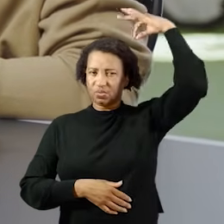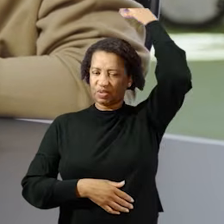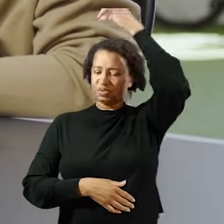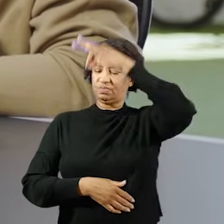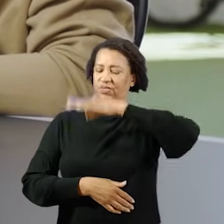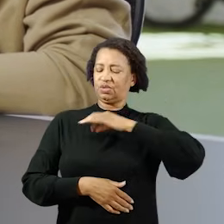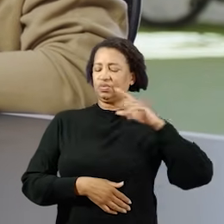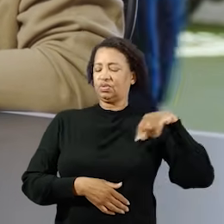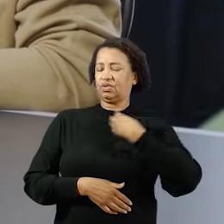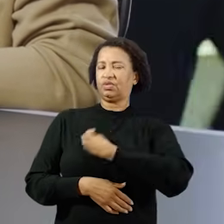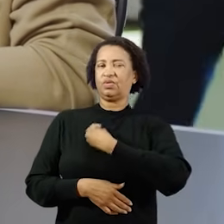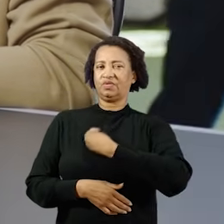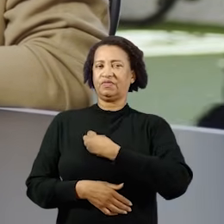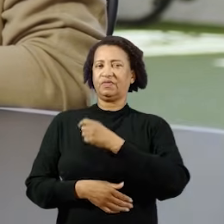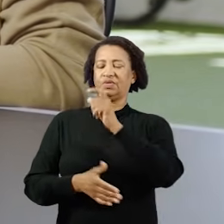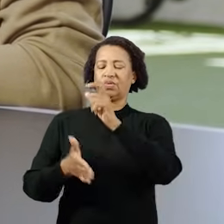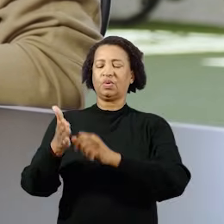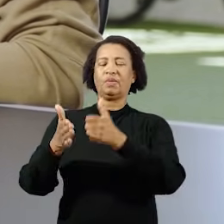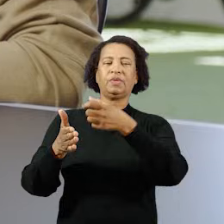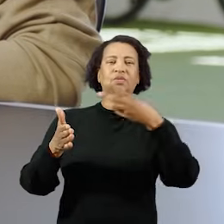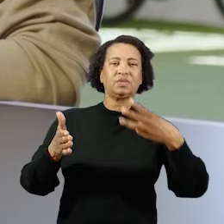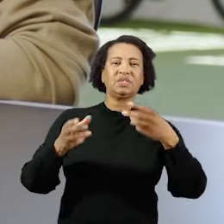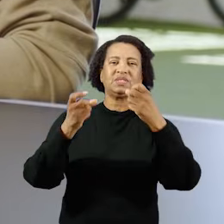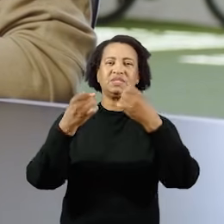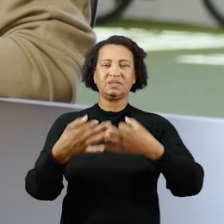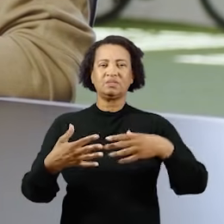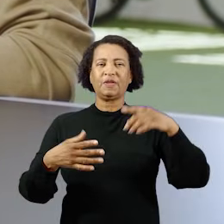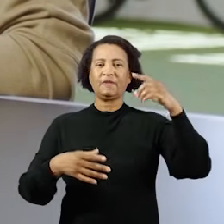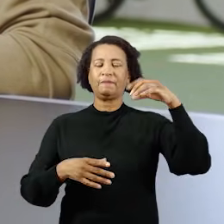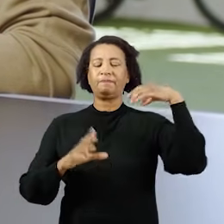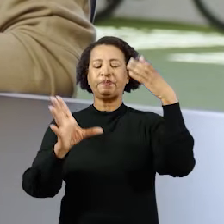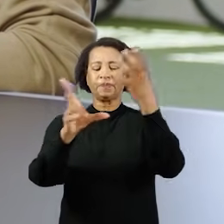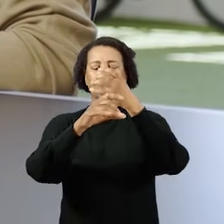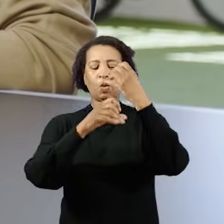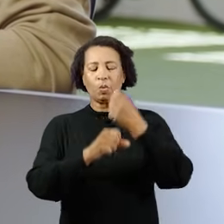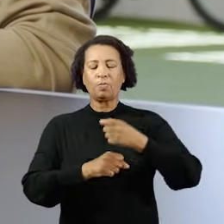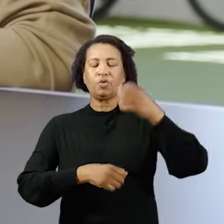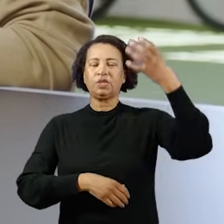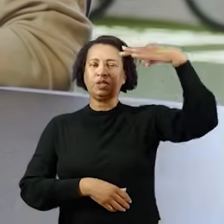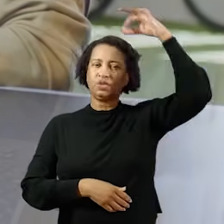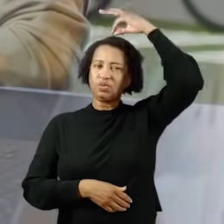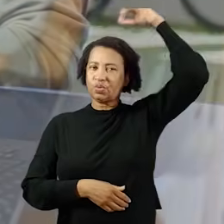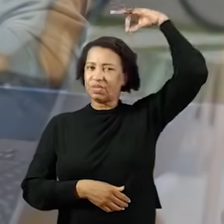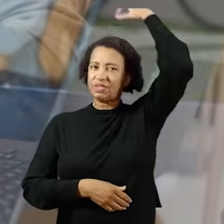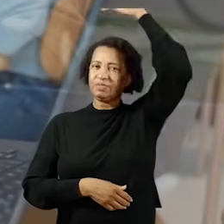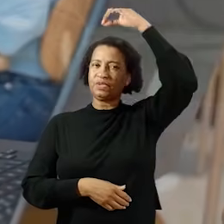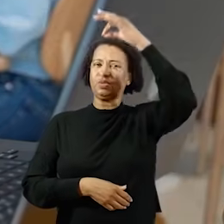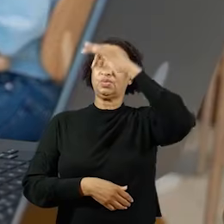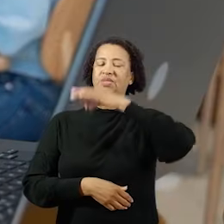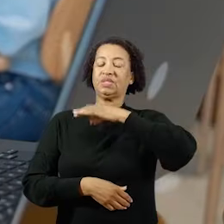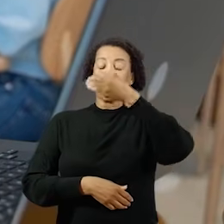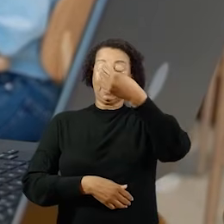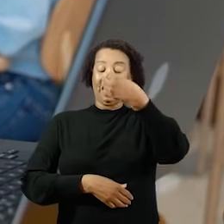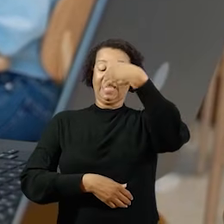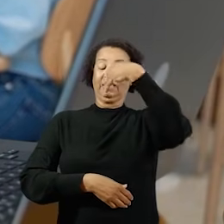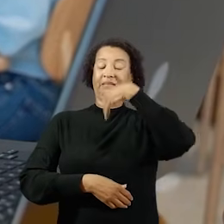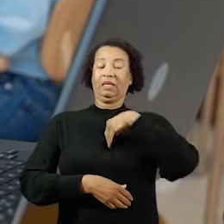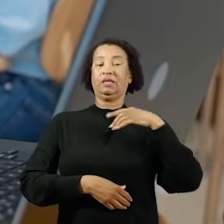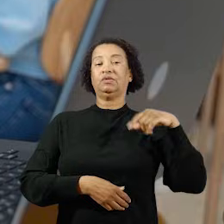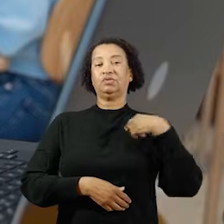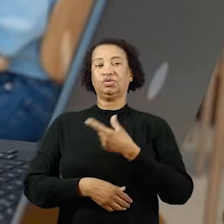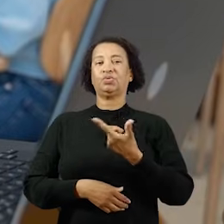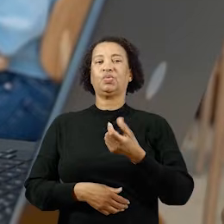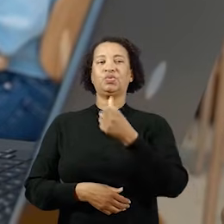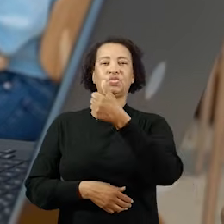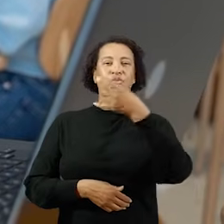nós. O capítulo 13 descreve o poder do Espírito Santo dentro de nós. O capítulo 14 descreve a ordem que